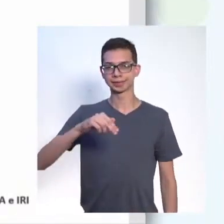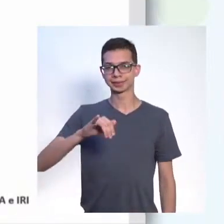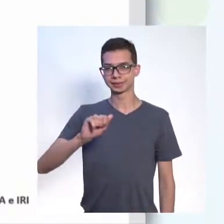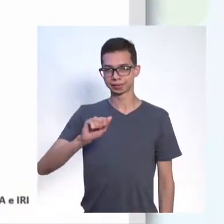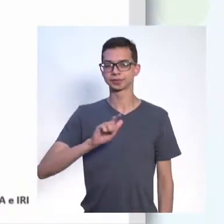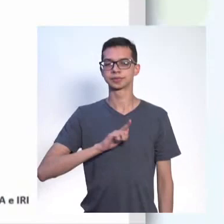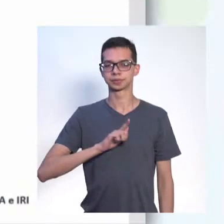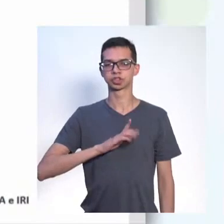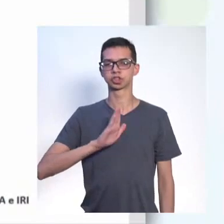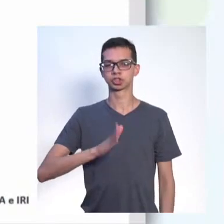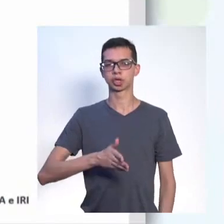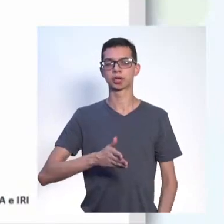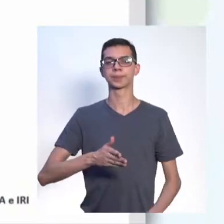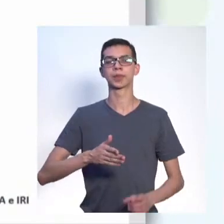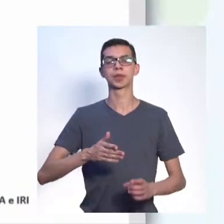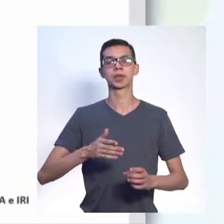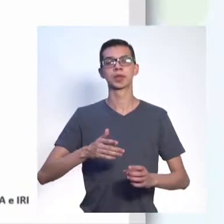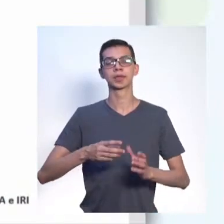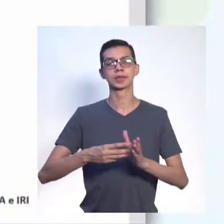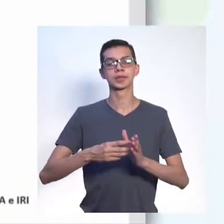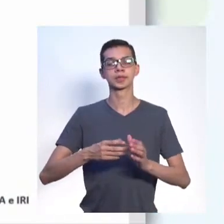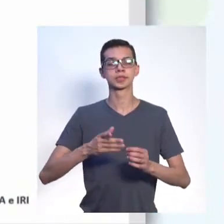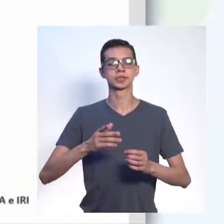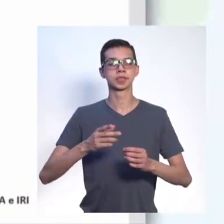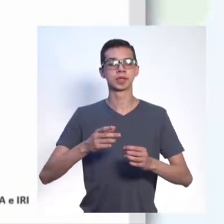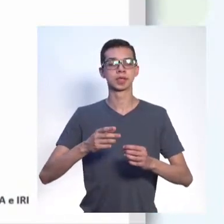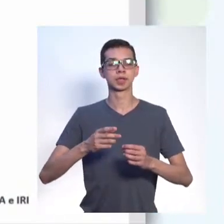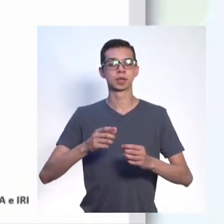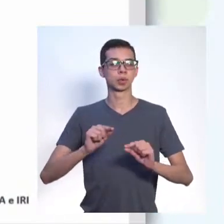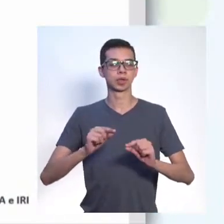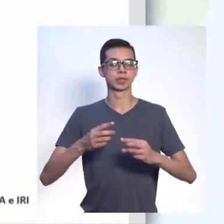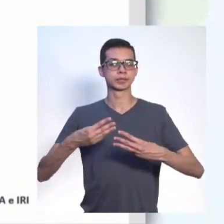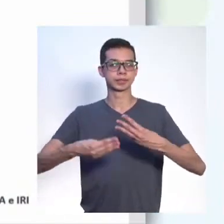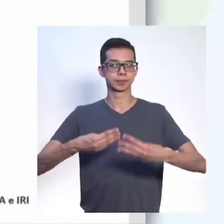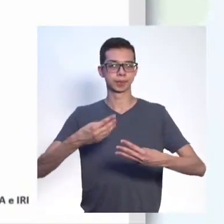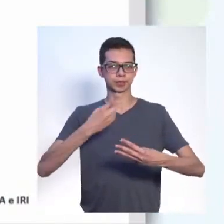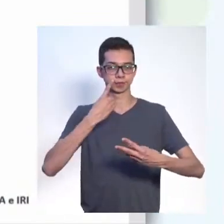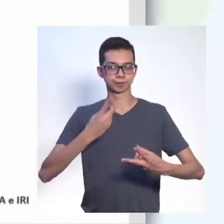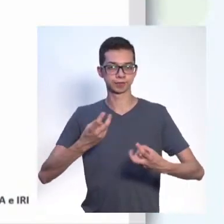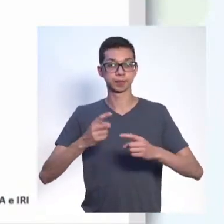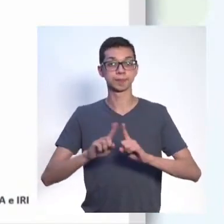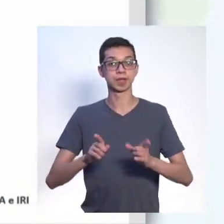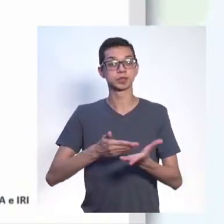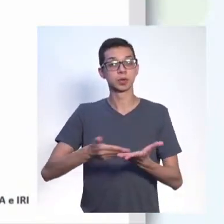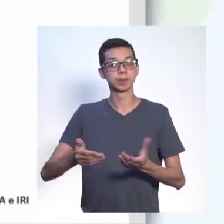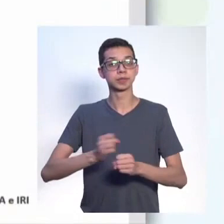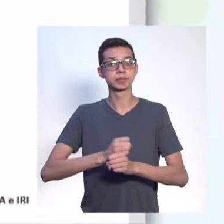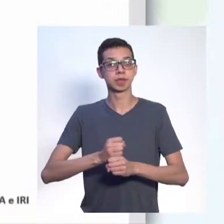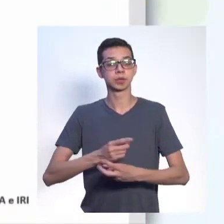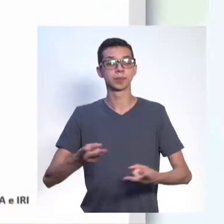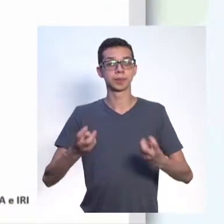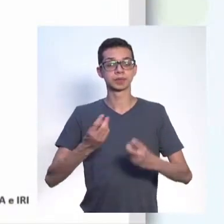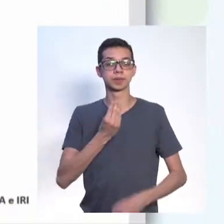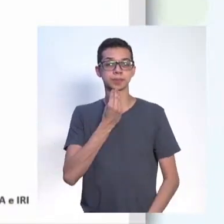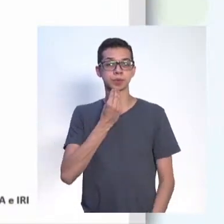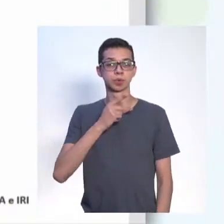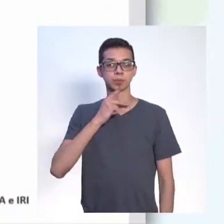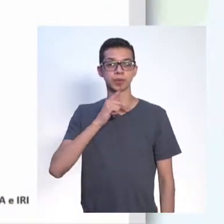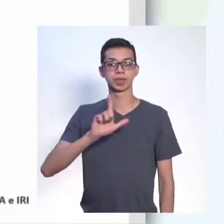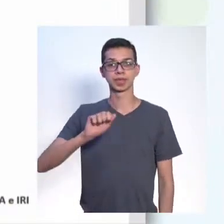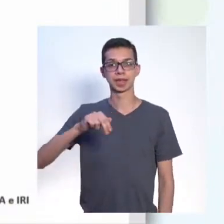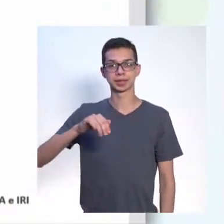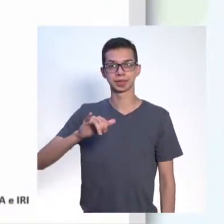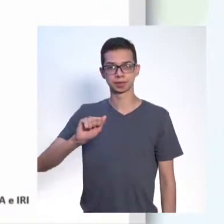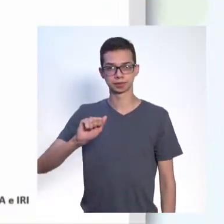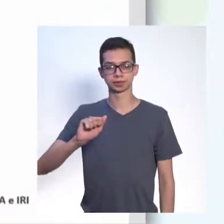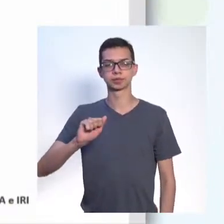trimestres seguintes. Entretanto, já no início do próximo ano, a gente observa que essa maior probabilidade da laninha ela tende a